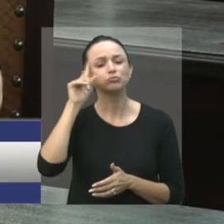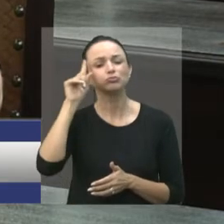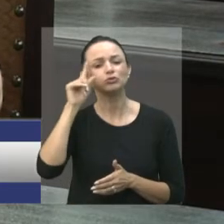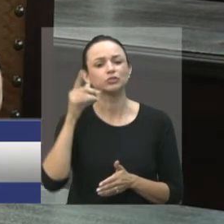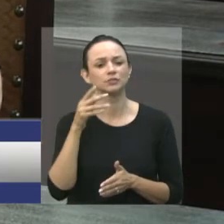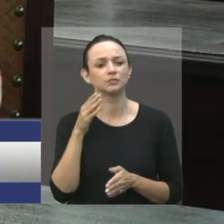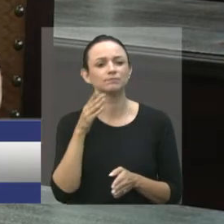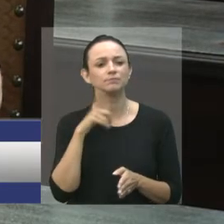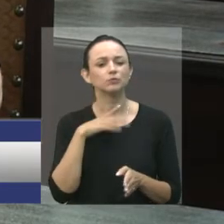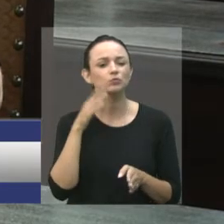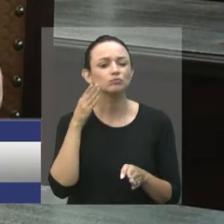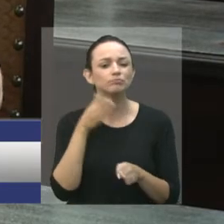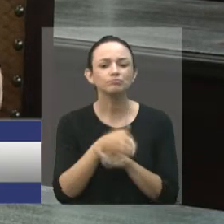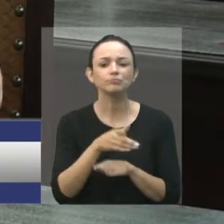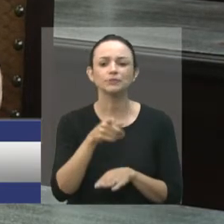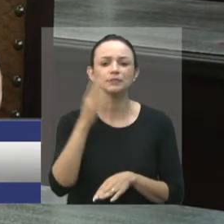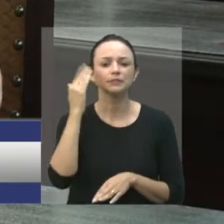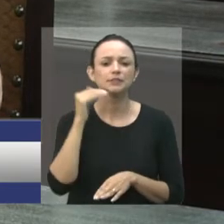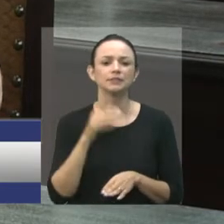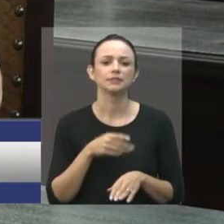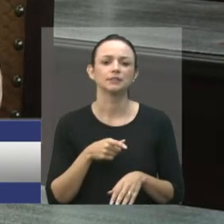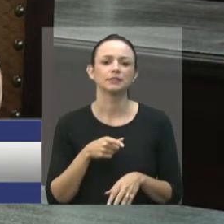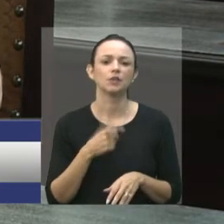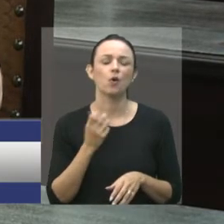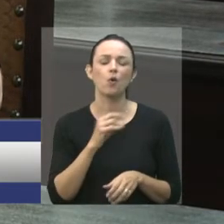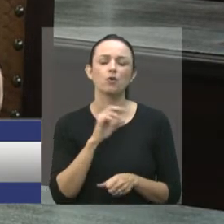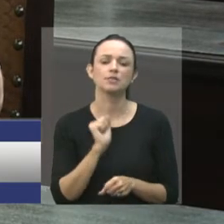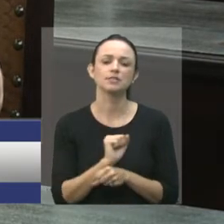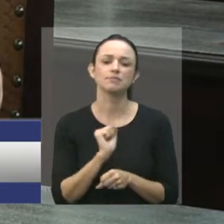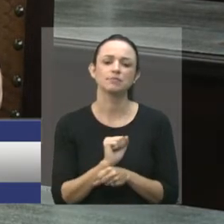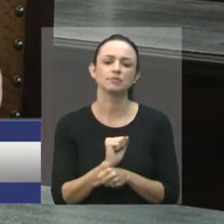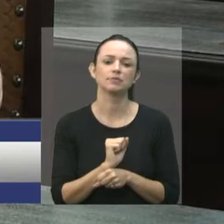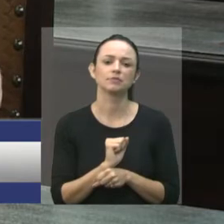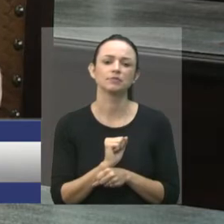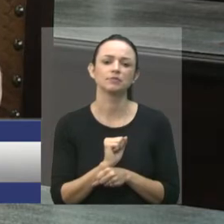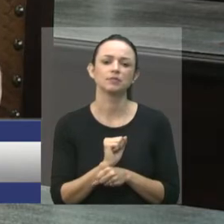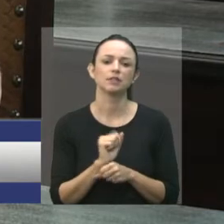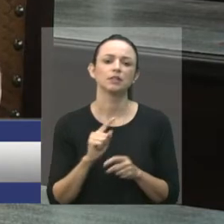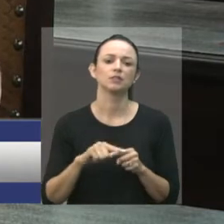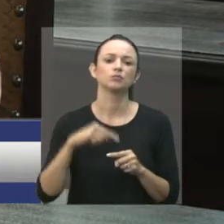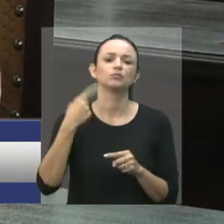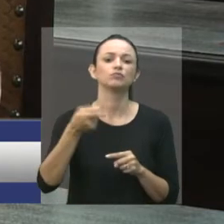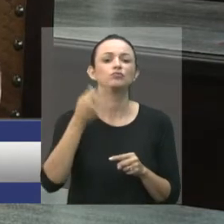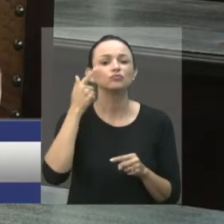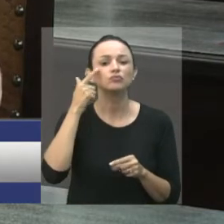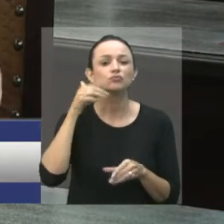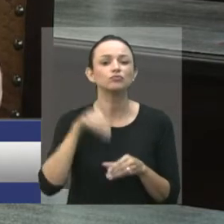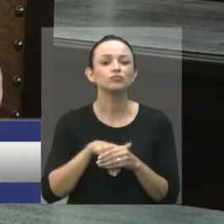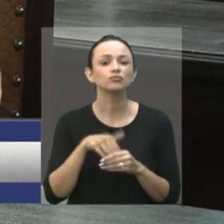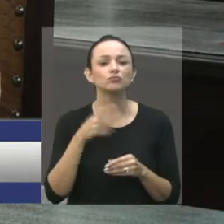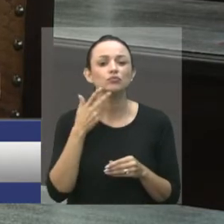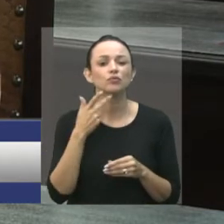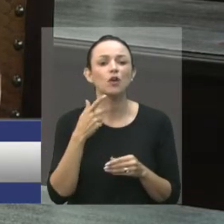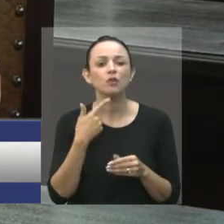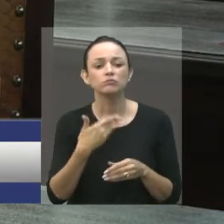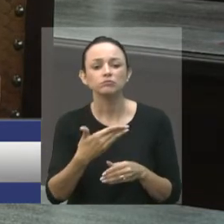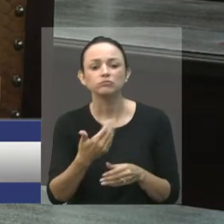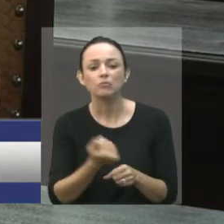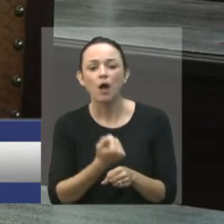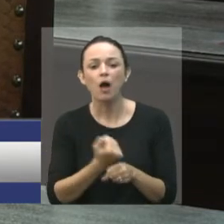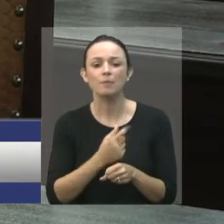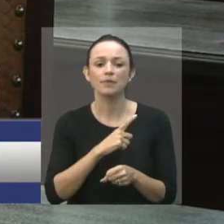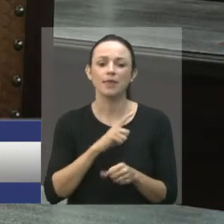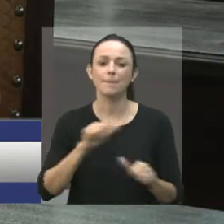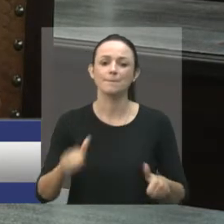vai ter que esperar chegar próximo do próximo pleito para ver se a gente consegue ver alguma obra, alguma melhoria para a